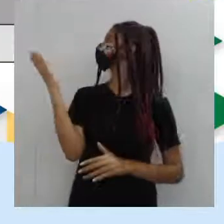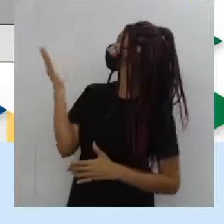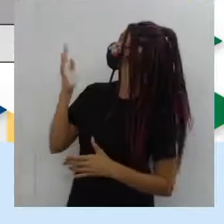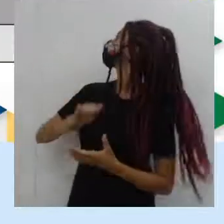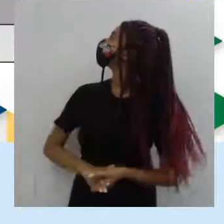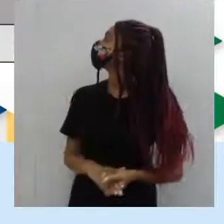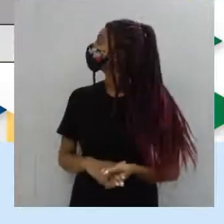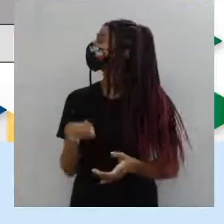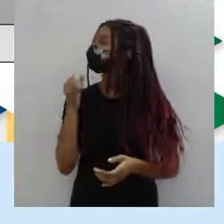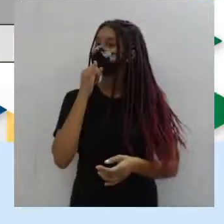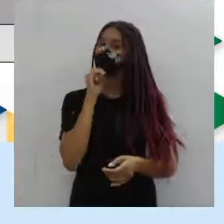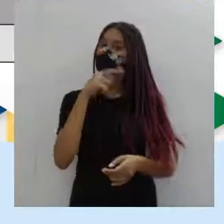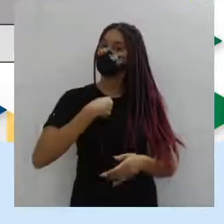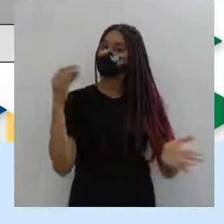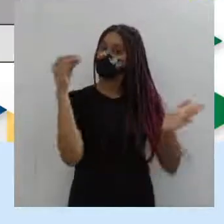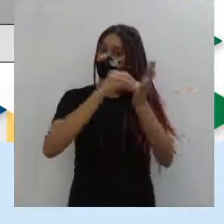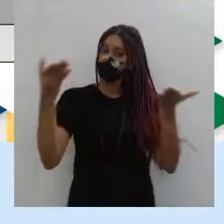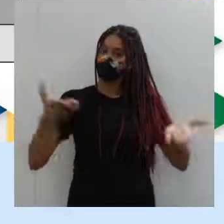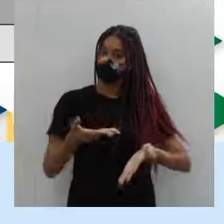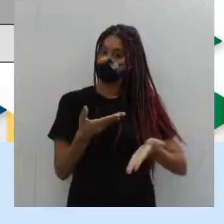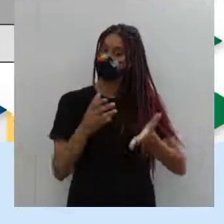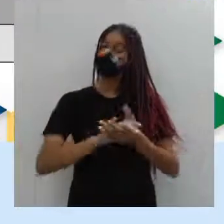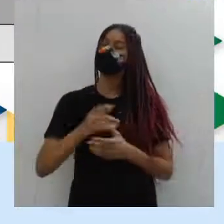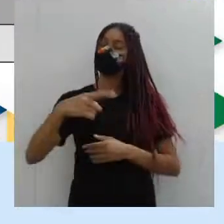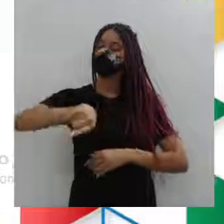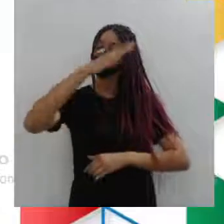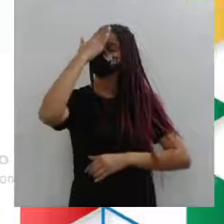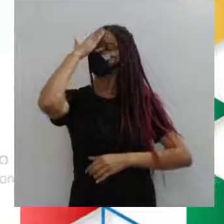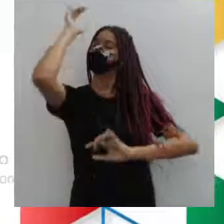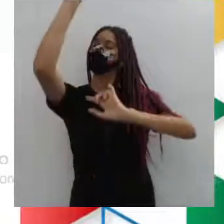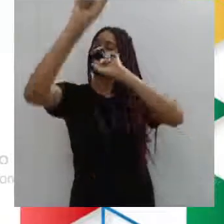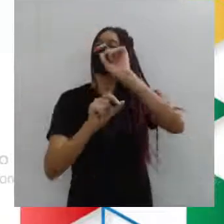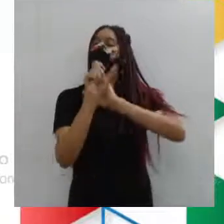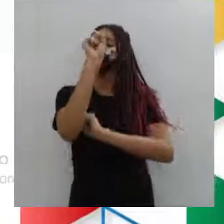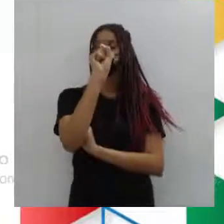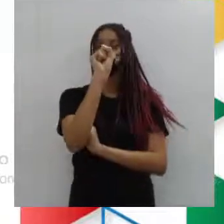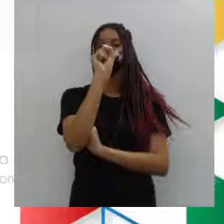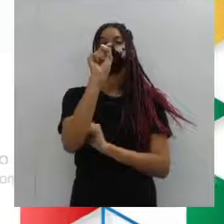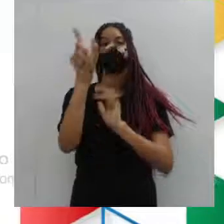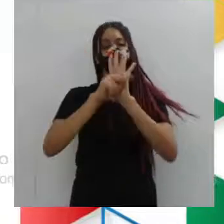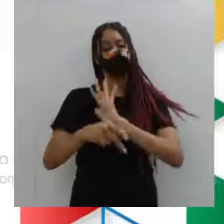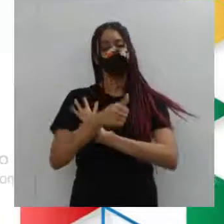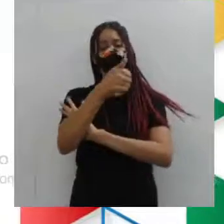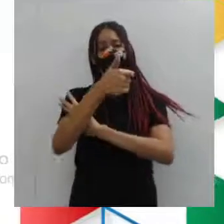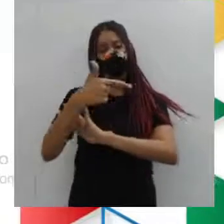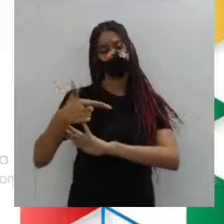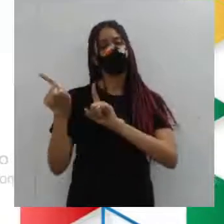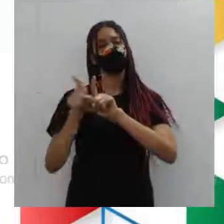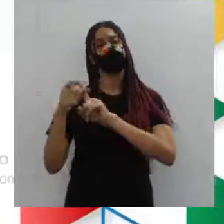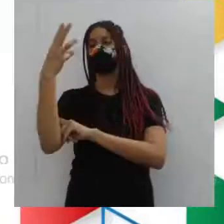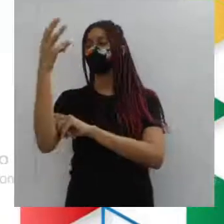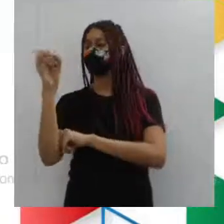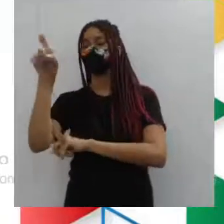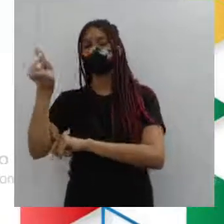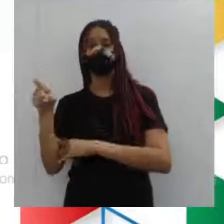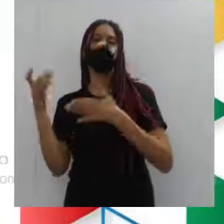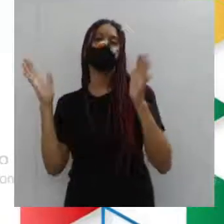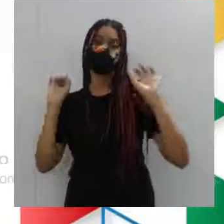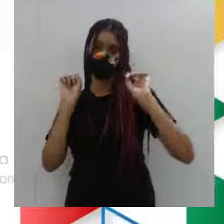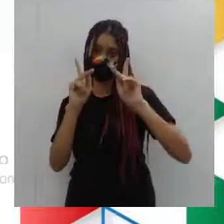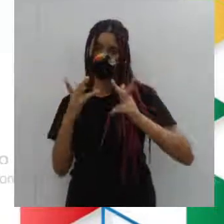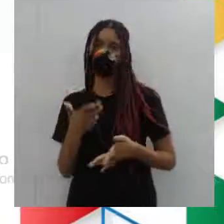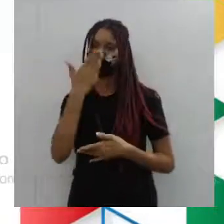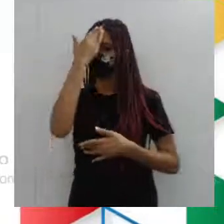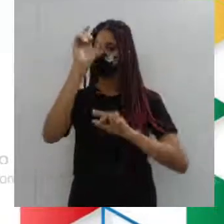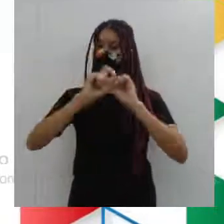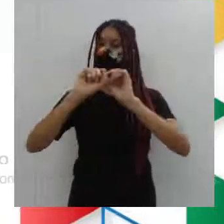O exemplo aí que a gente está colocando dentro da questão para você entender. 8 está para 12, assim como 30 está para x, fechou? Sabendo